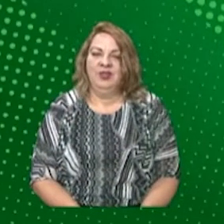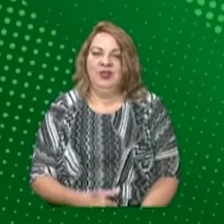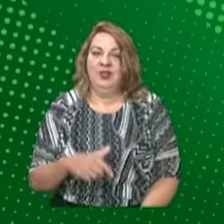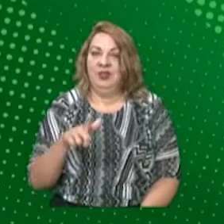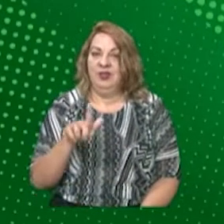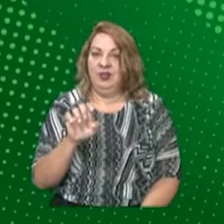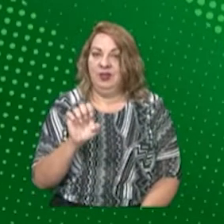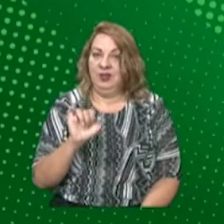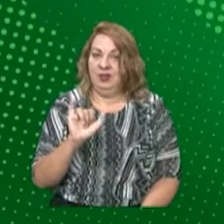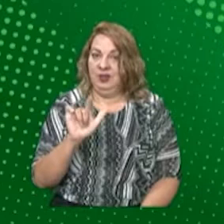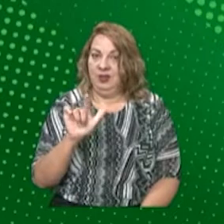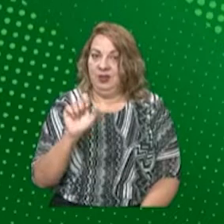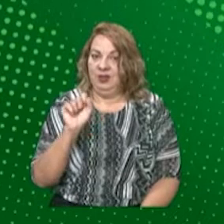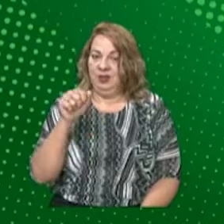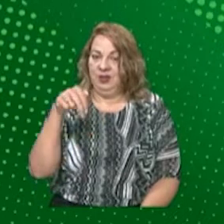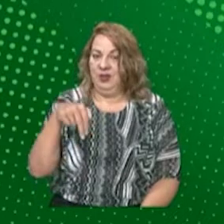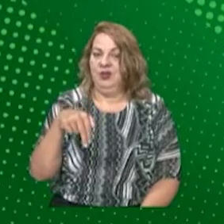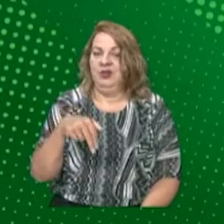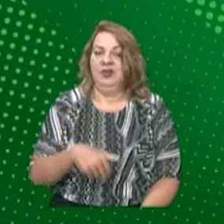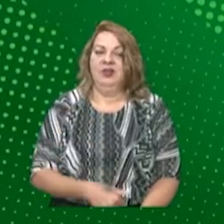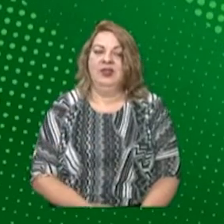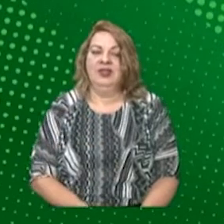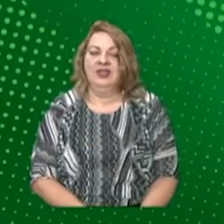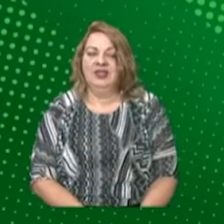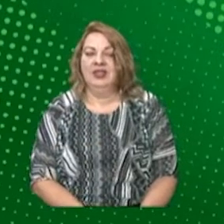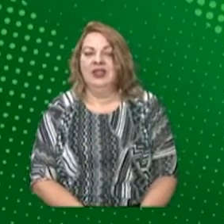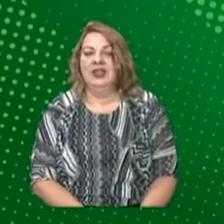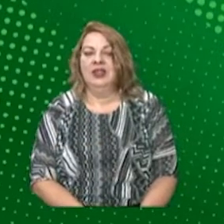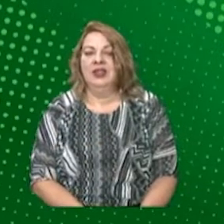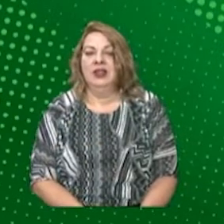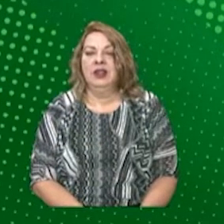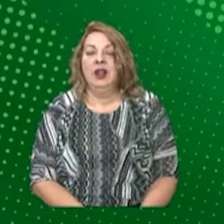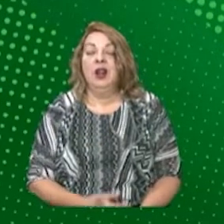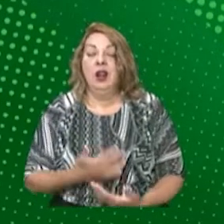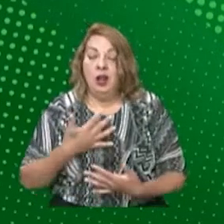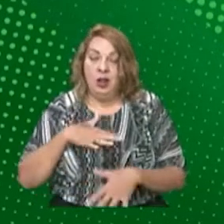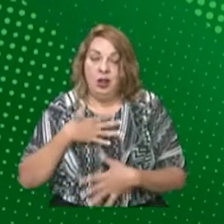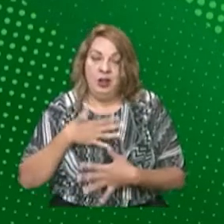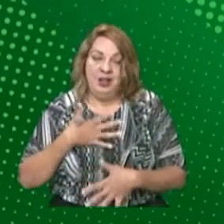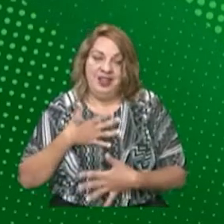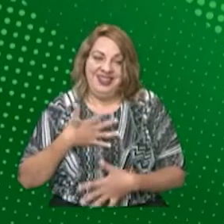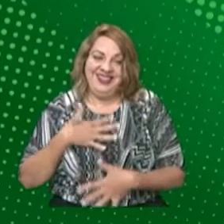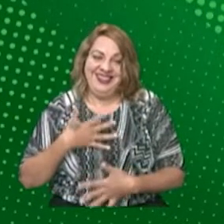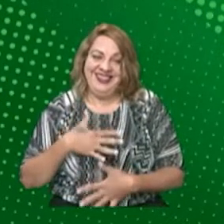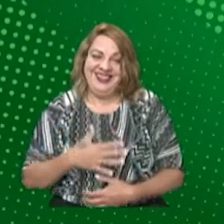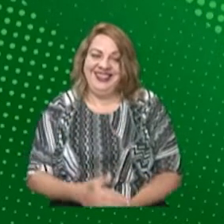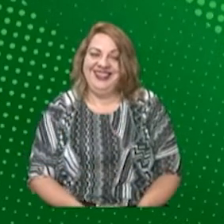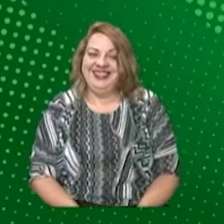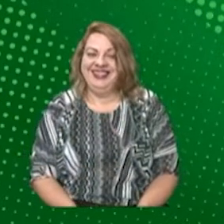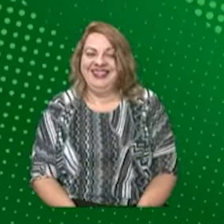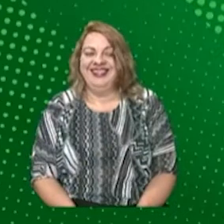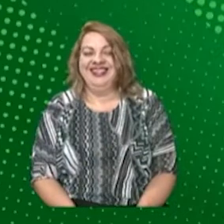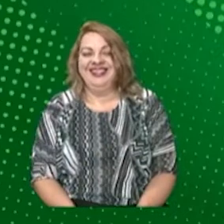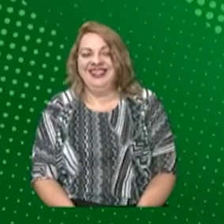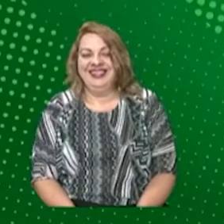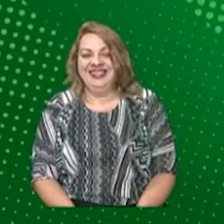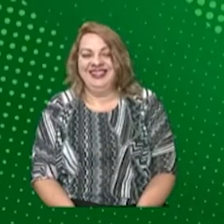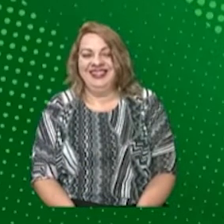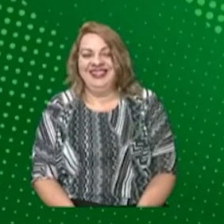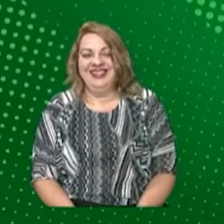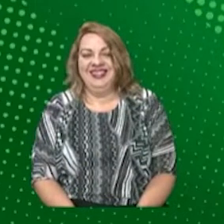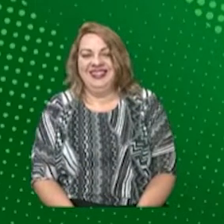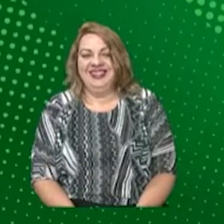281105. Geilson, olha só, de Nossa Senhora da Glória, foi lá,